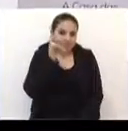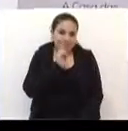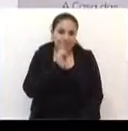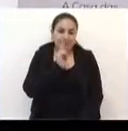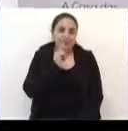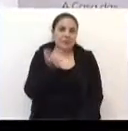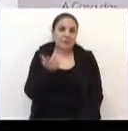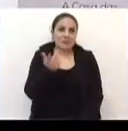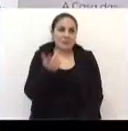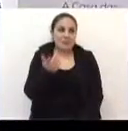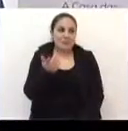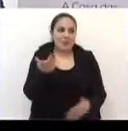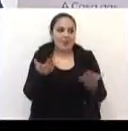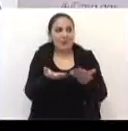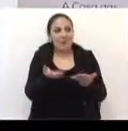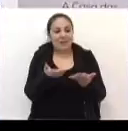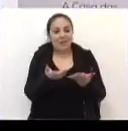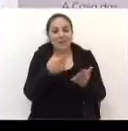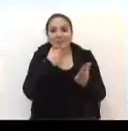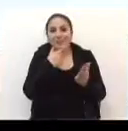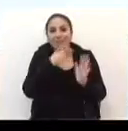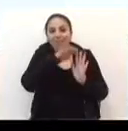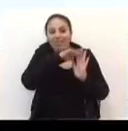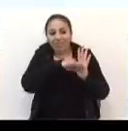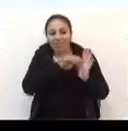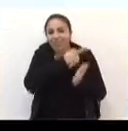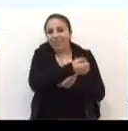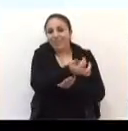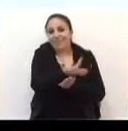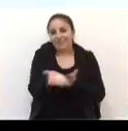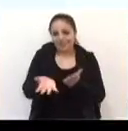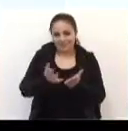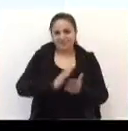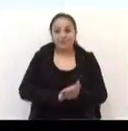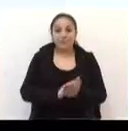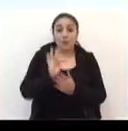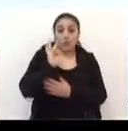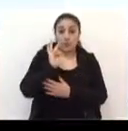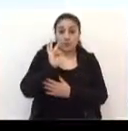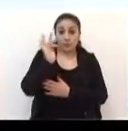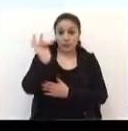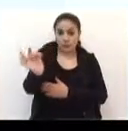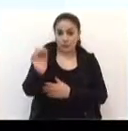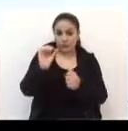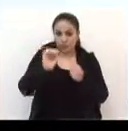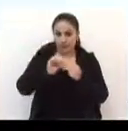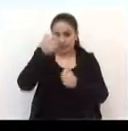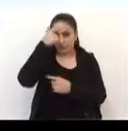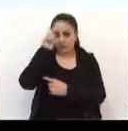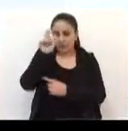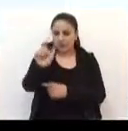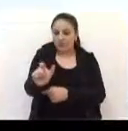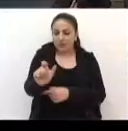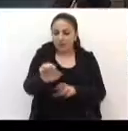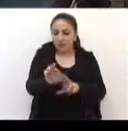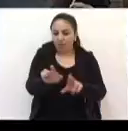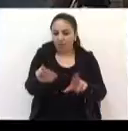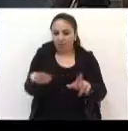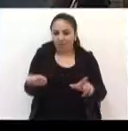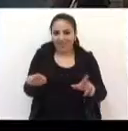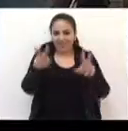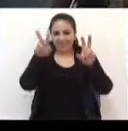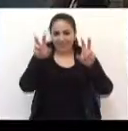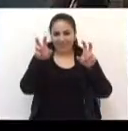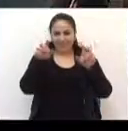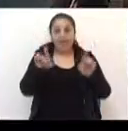consigo aqui quantificar. Com o tema O Futuro se faz com a conscientização das diferenças, a